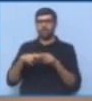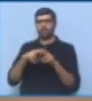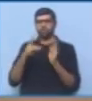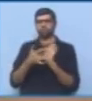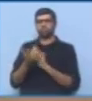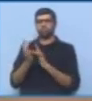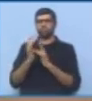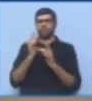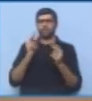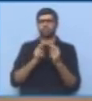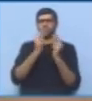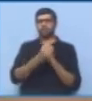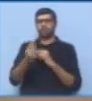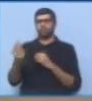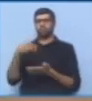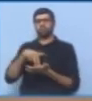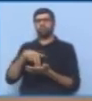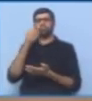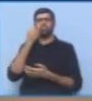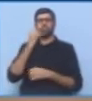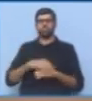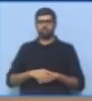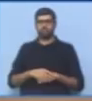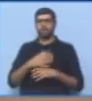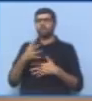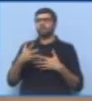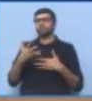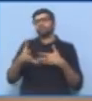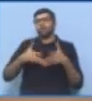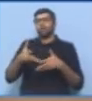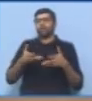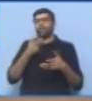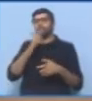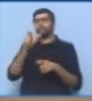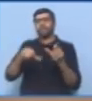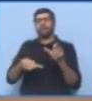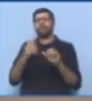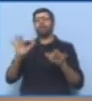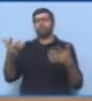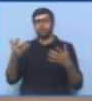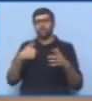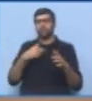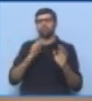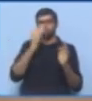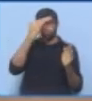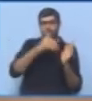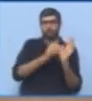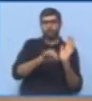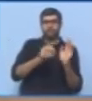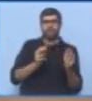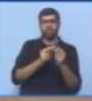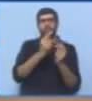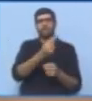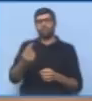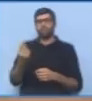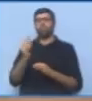se colocou em cada um desses encontros. Quais são os gestos e, sobretudo, quais são as palavras? E qual é o resultado final de cada encontro? Porquê é que as pessoas... A minha